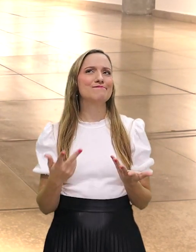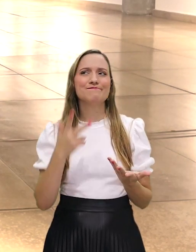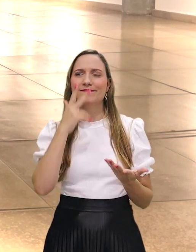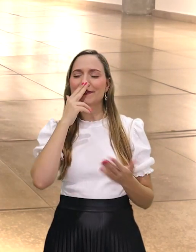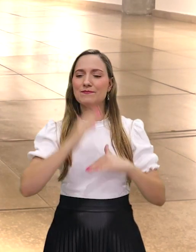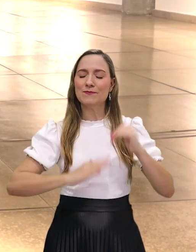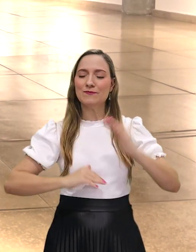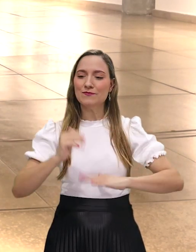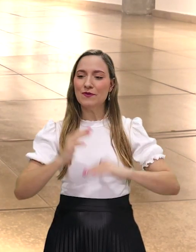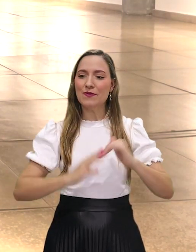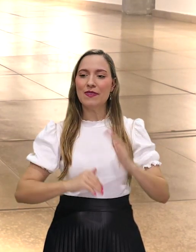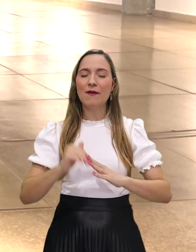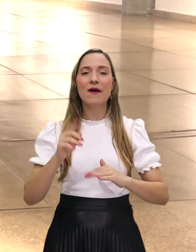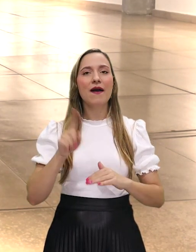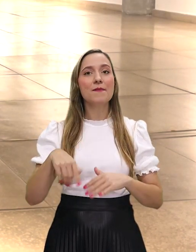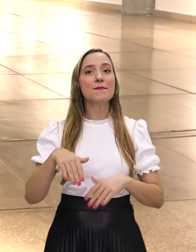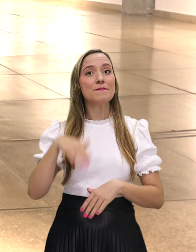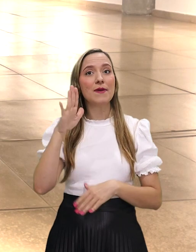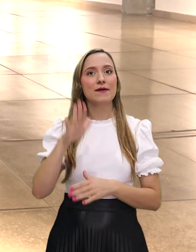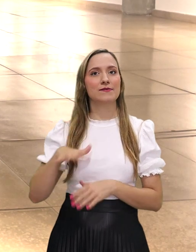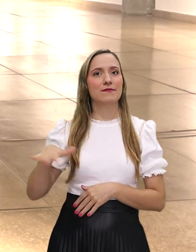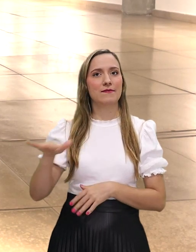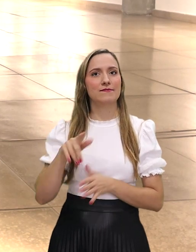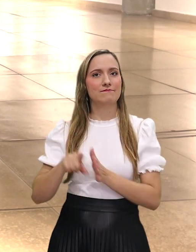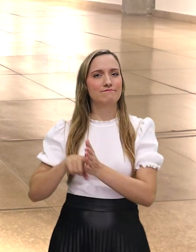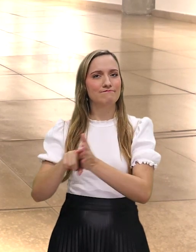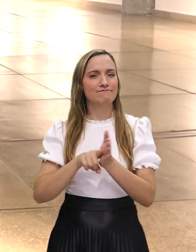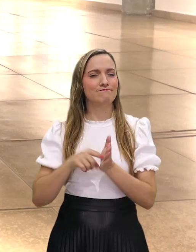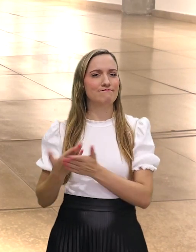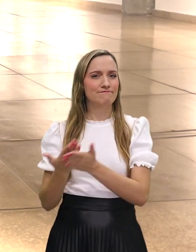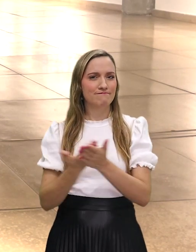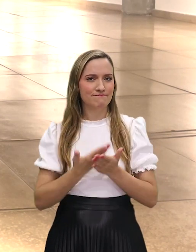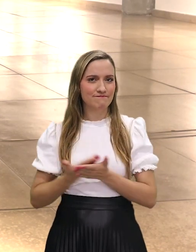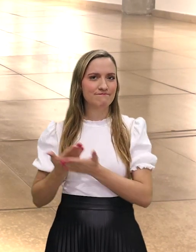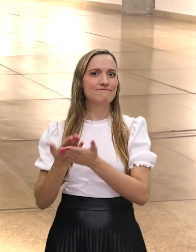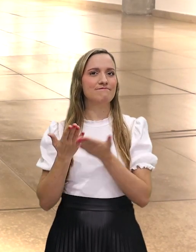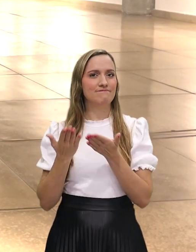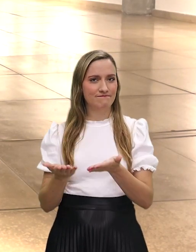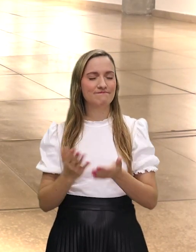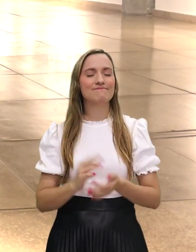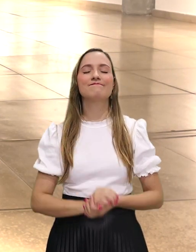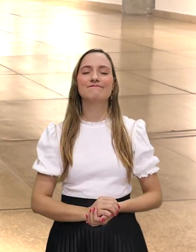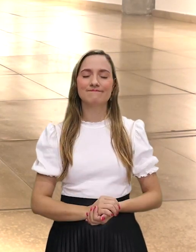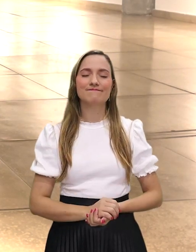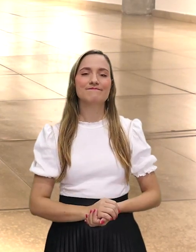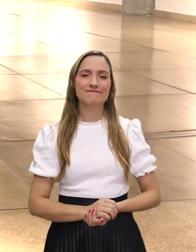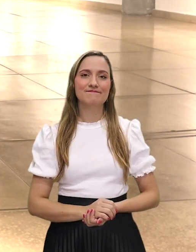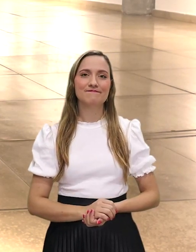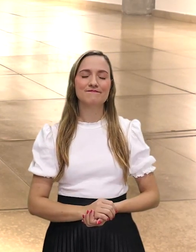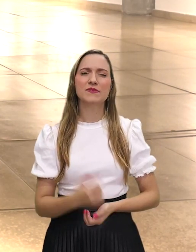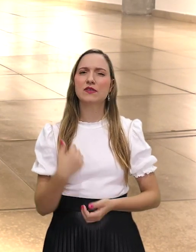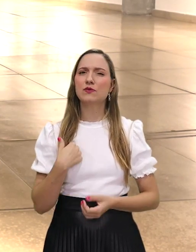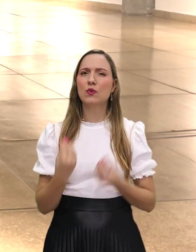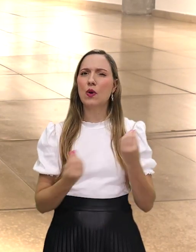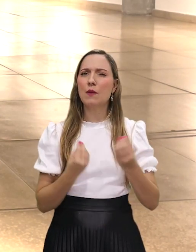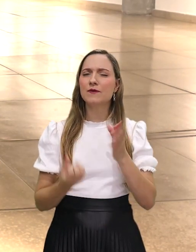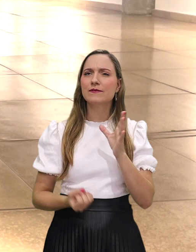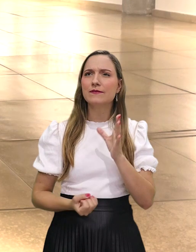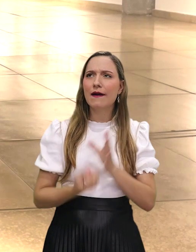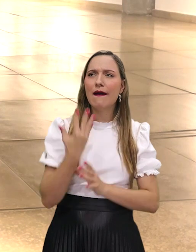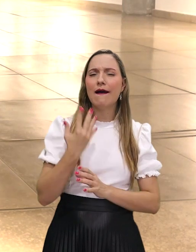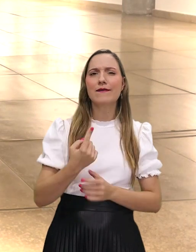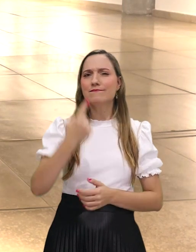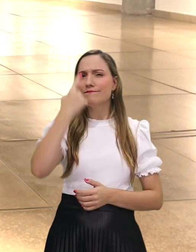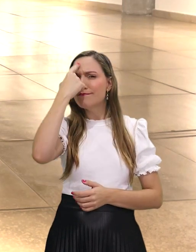da pesquisa, muito enquanto pesquisadora. A criação de imagens, para mim,